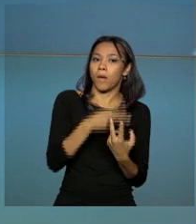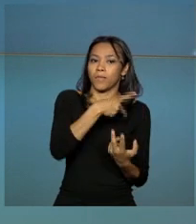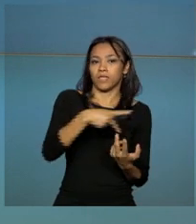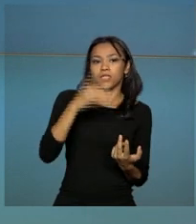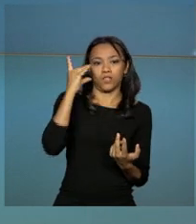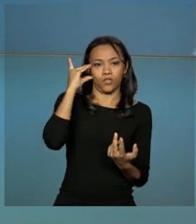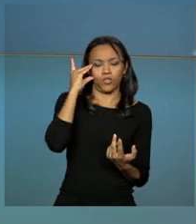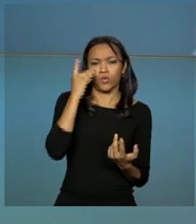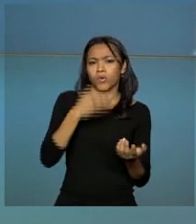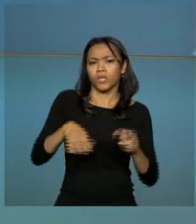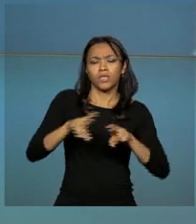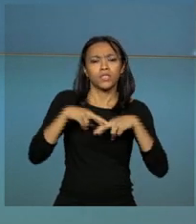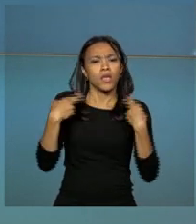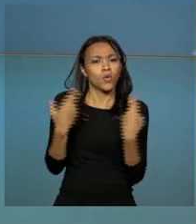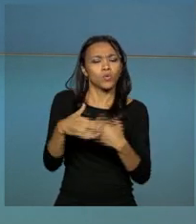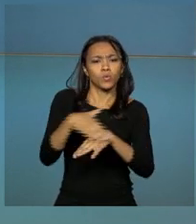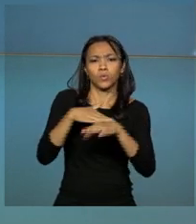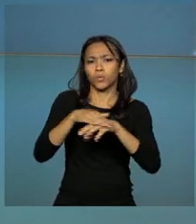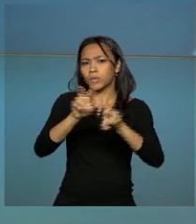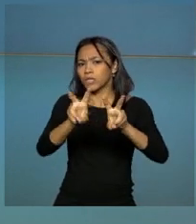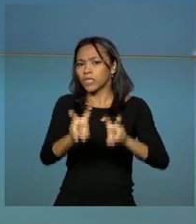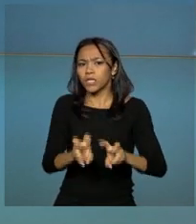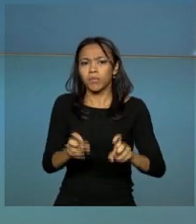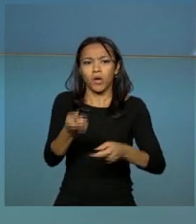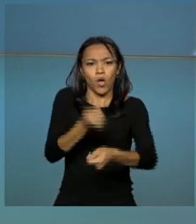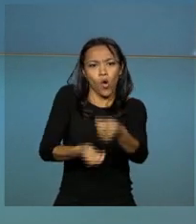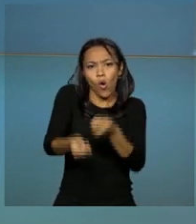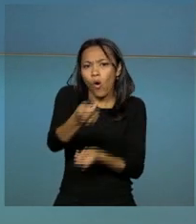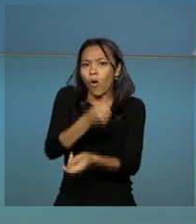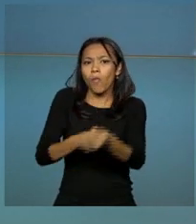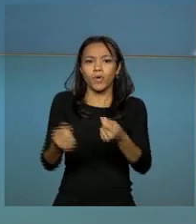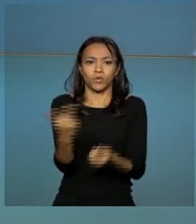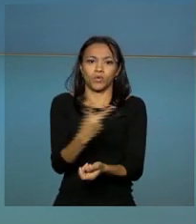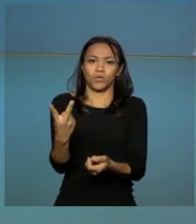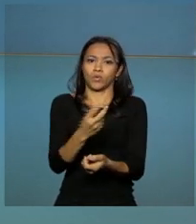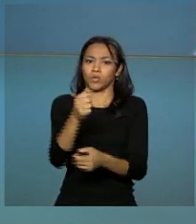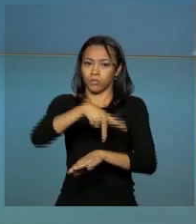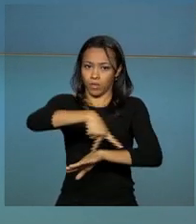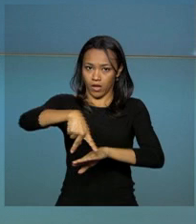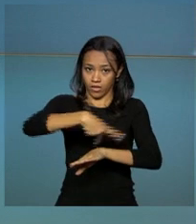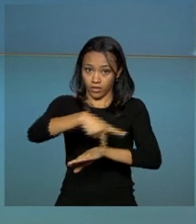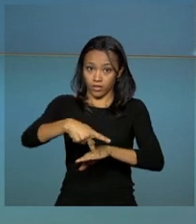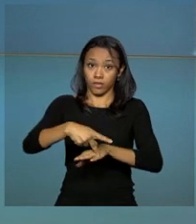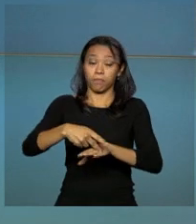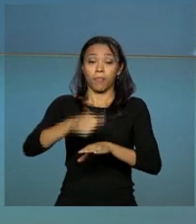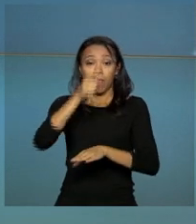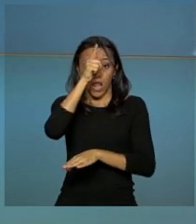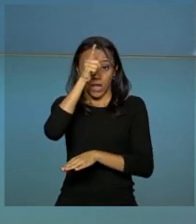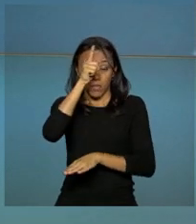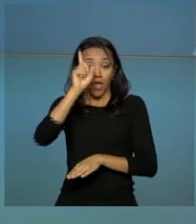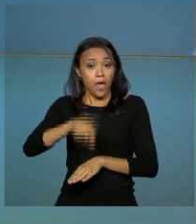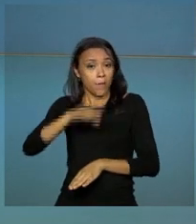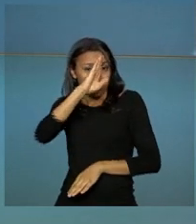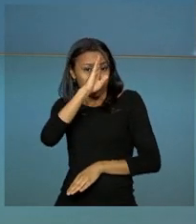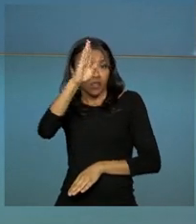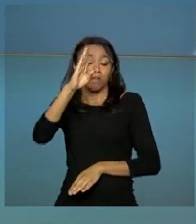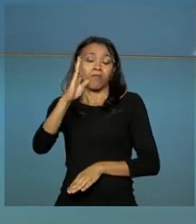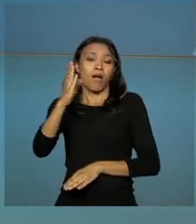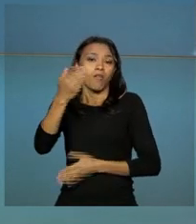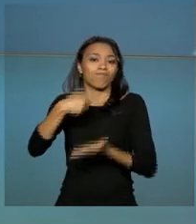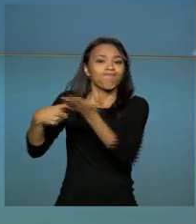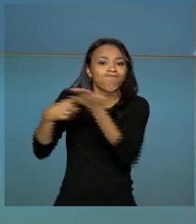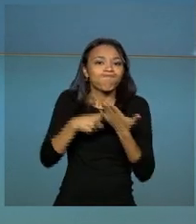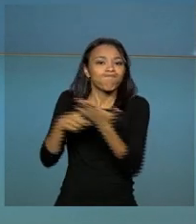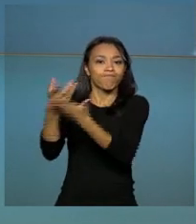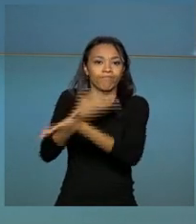neste encontro, discutiram as relações comerciais entre os dois países. A Alemanha é o principal parceiro comercial do Brasil